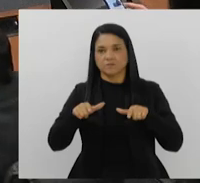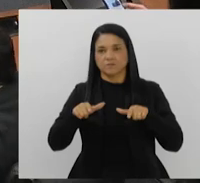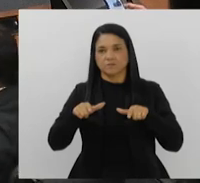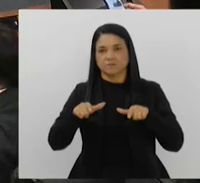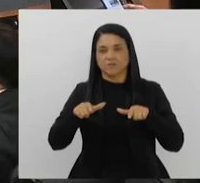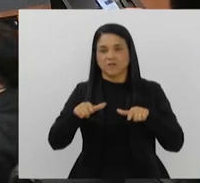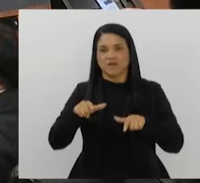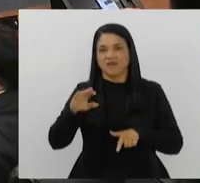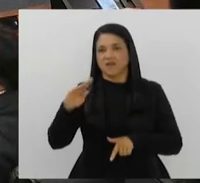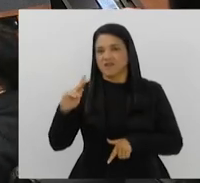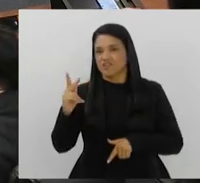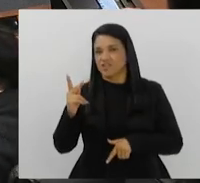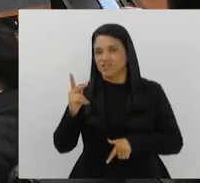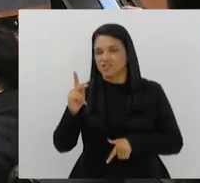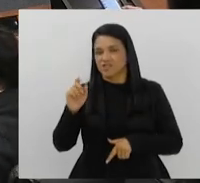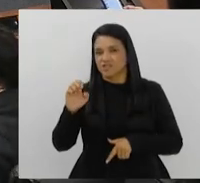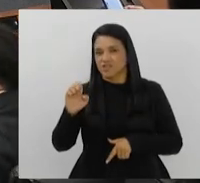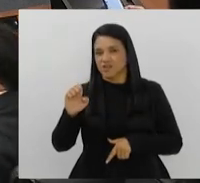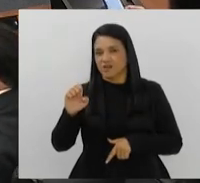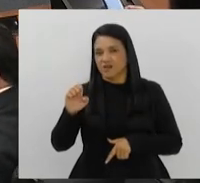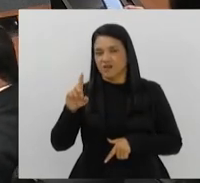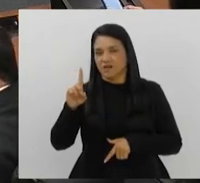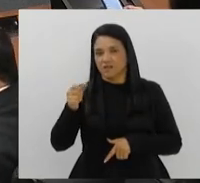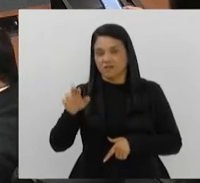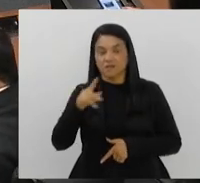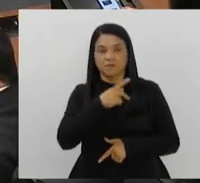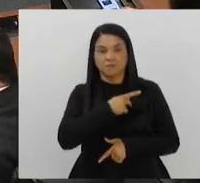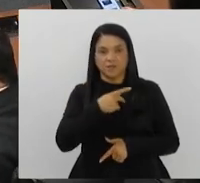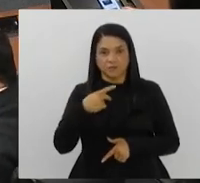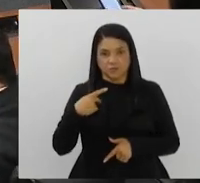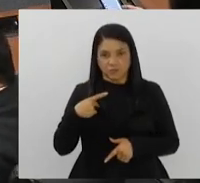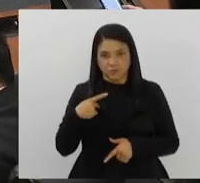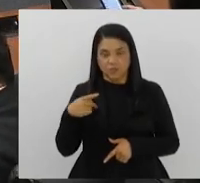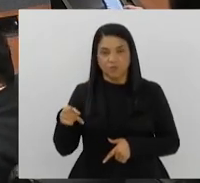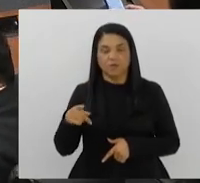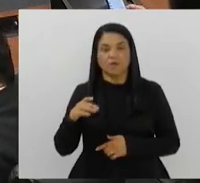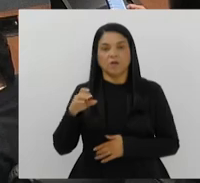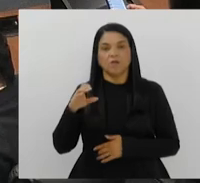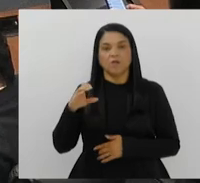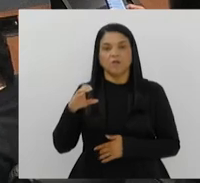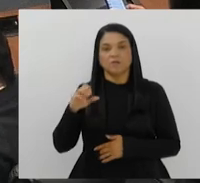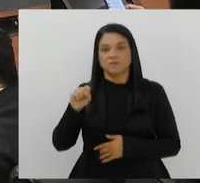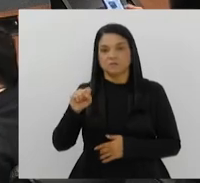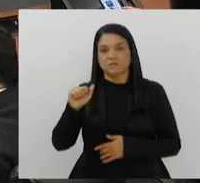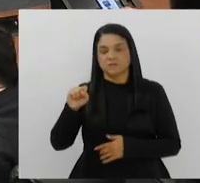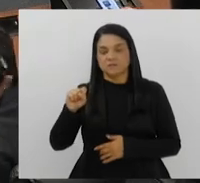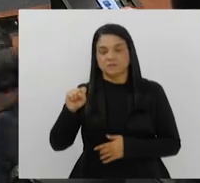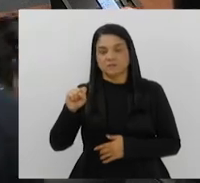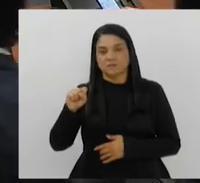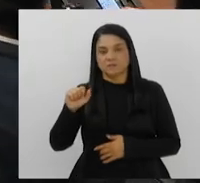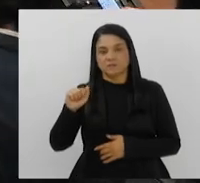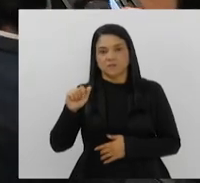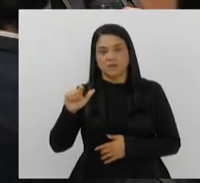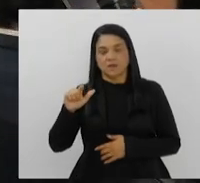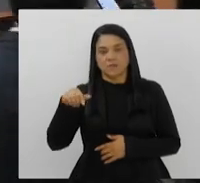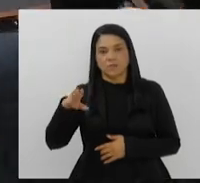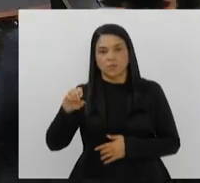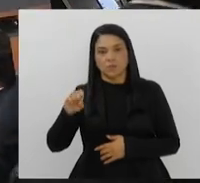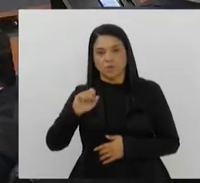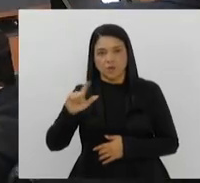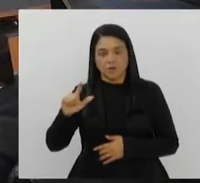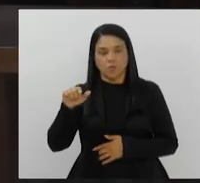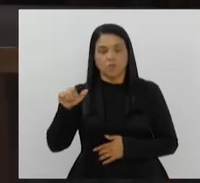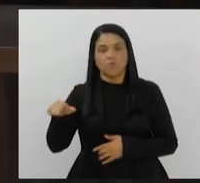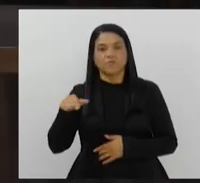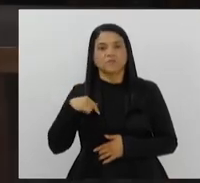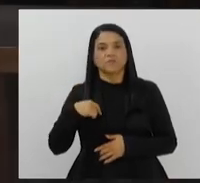Scheder ao pastor Samuel Câmara, questão presidente de ordem, nacional da Convenção da Assembleia de